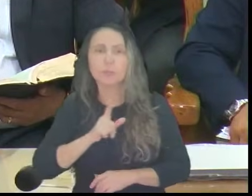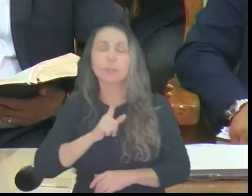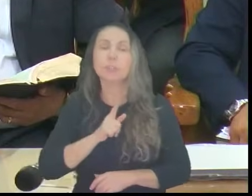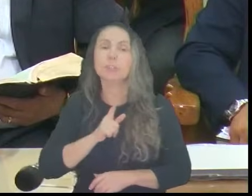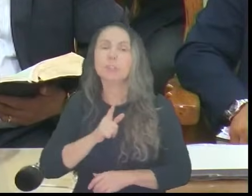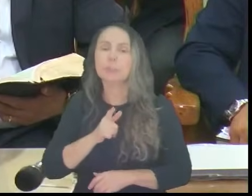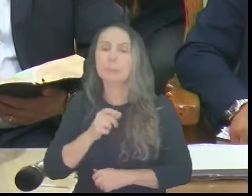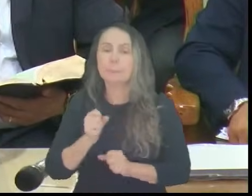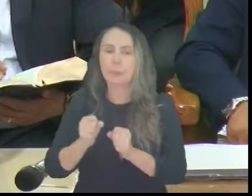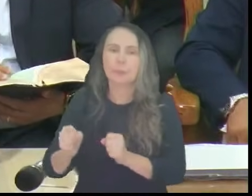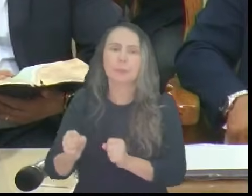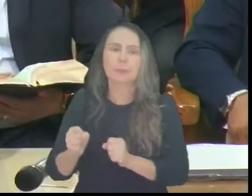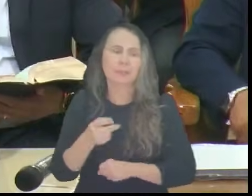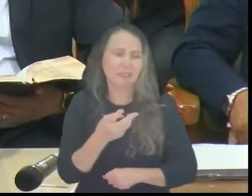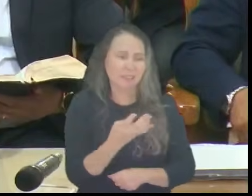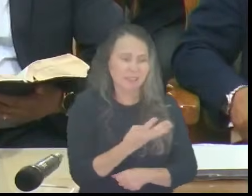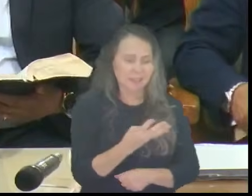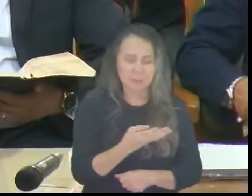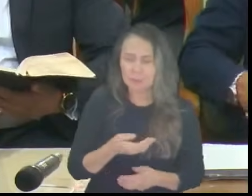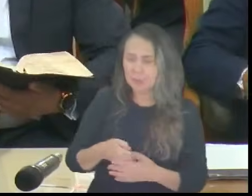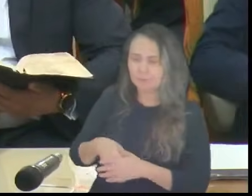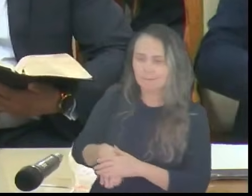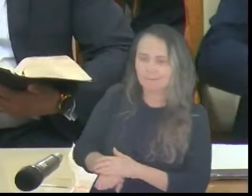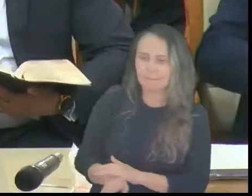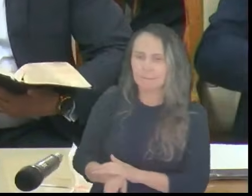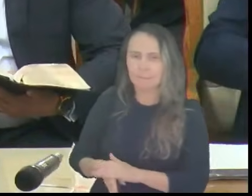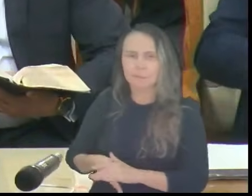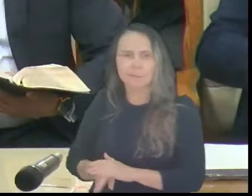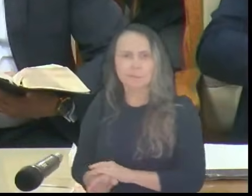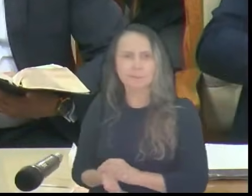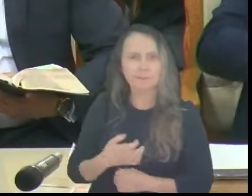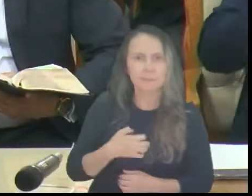Vamos ver no capítulo 4, versículo 13.